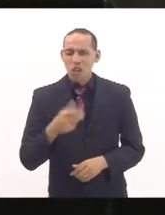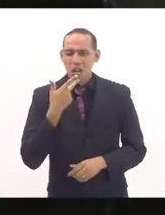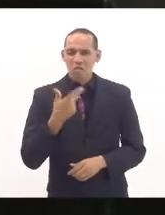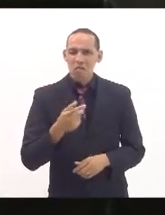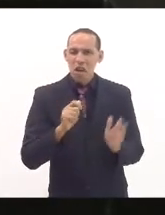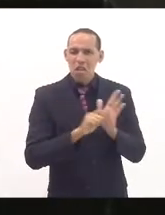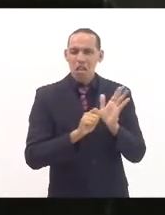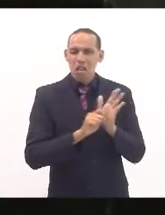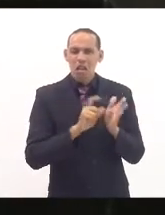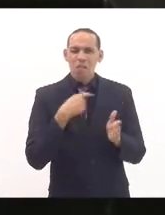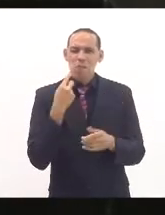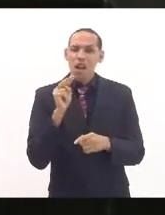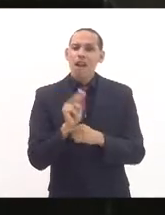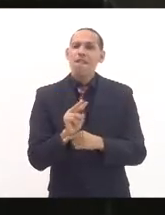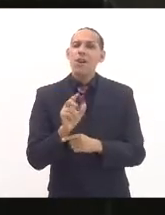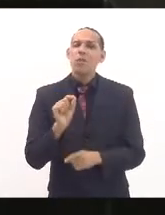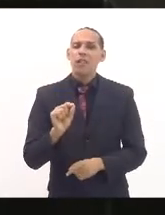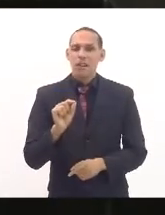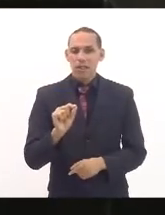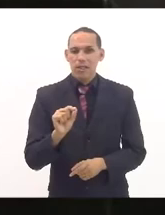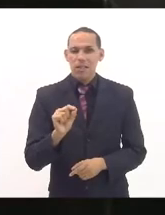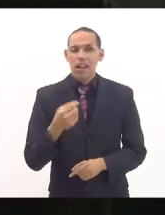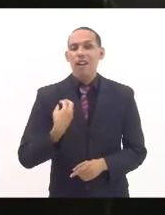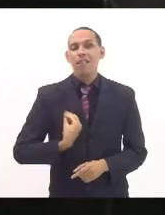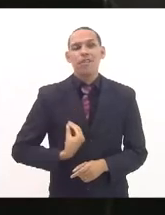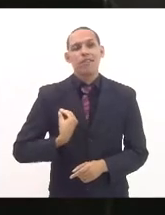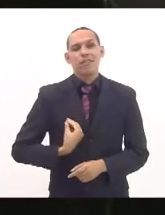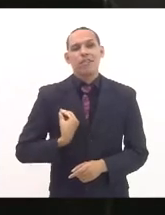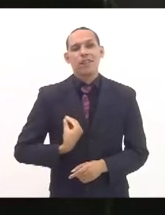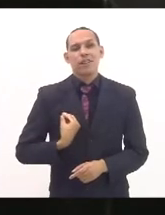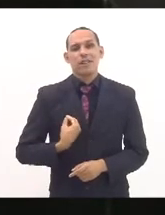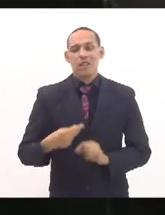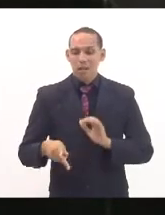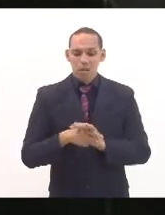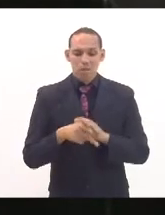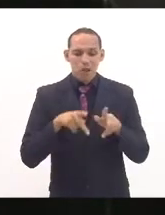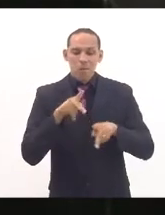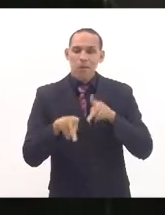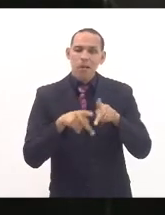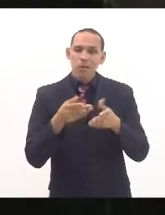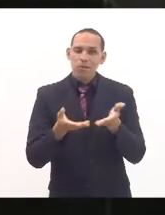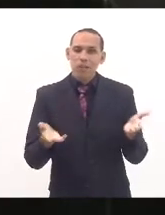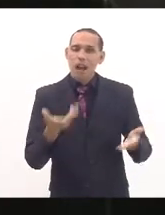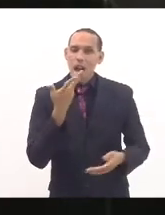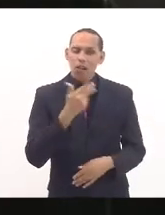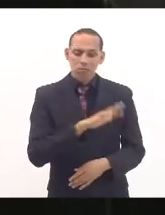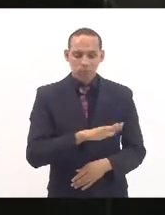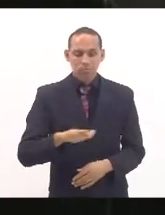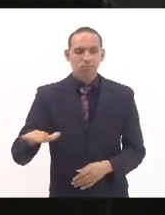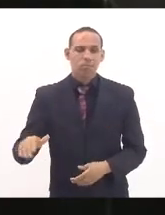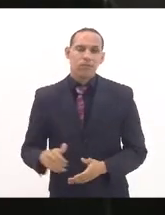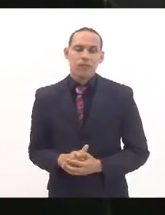estamos defendendo a vida do nosso povo e as nossas crianças.